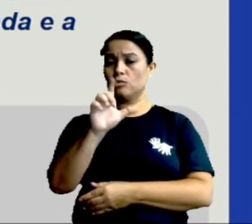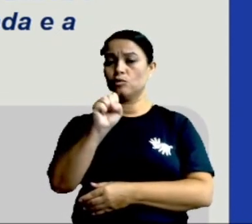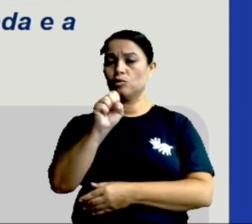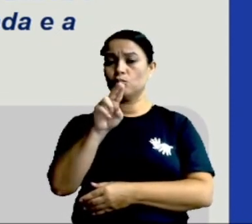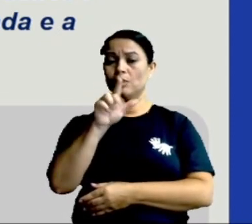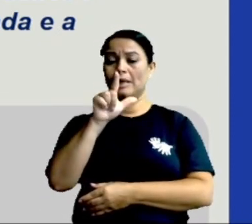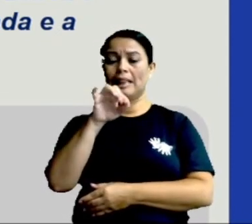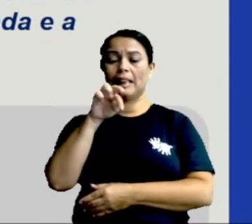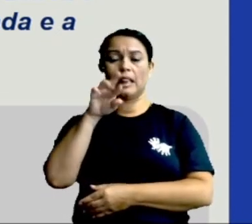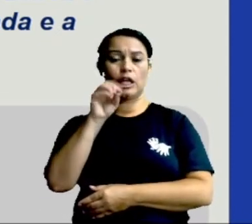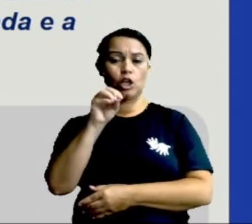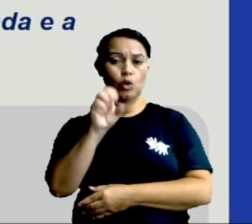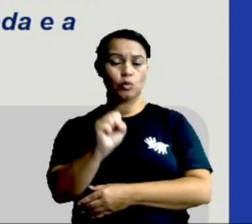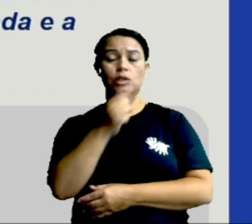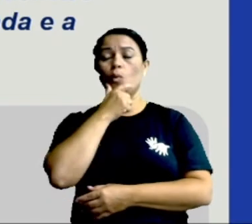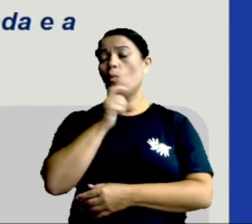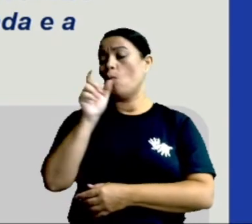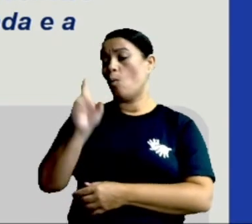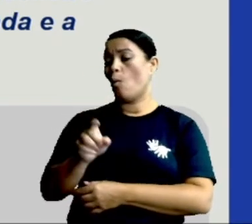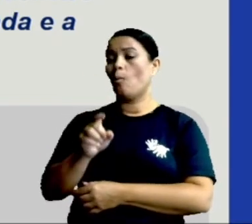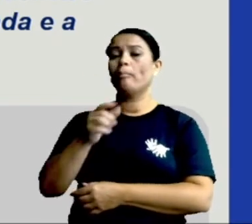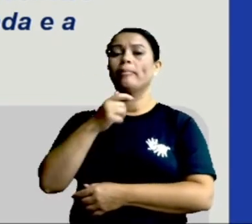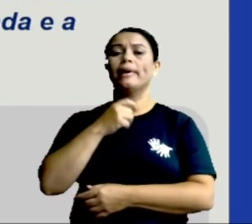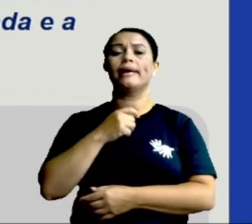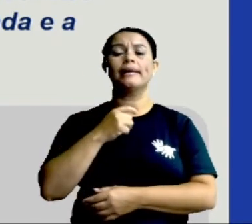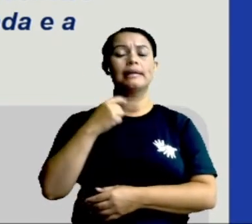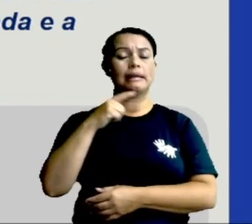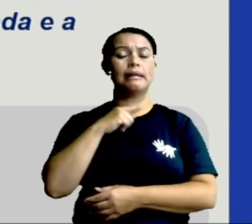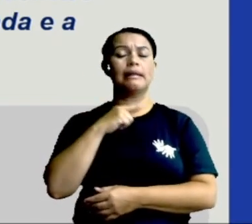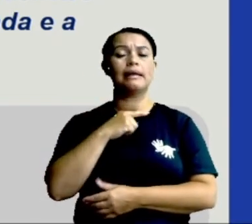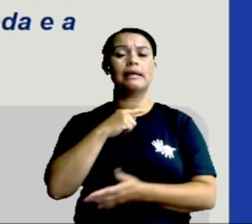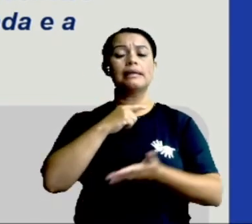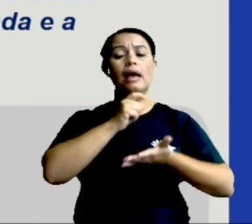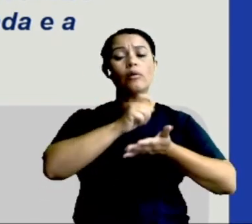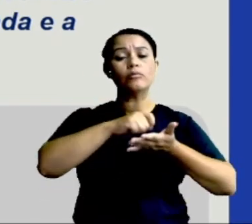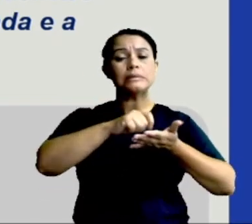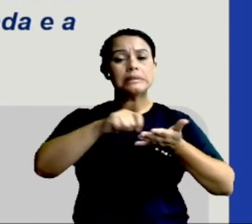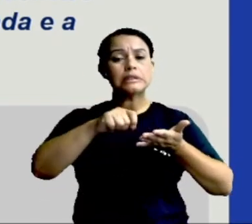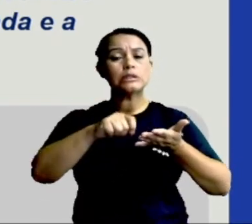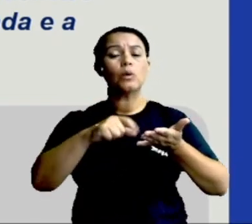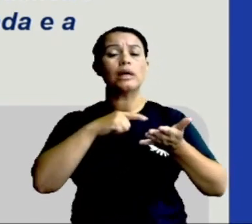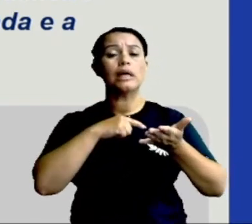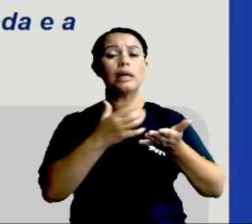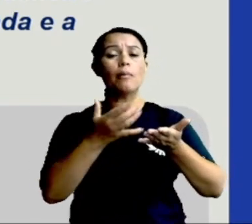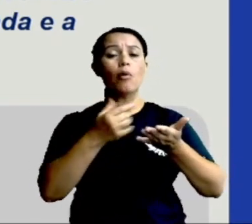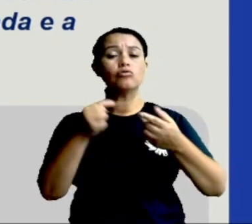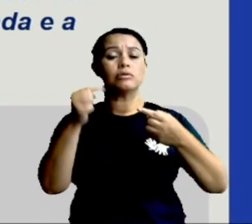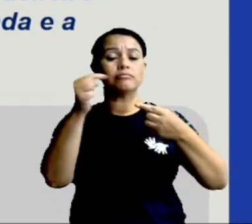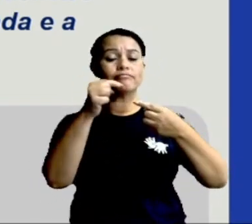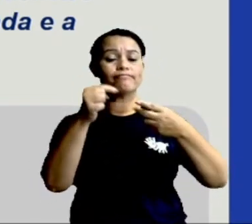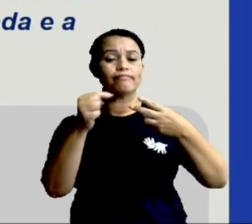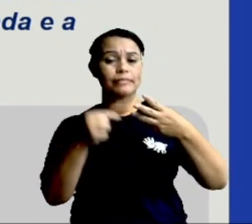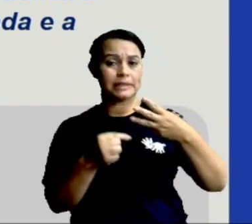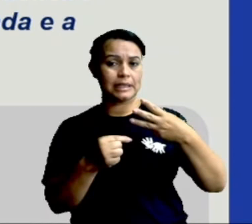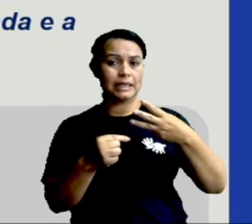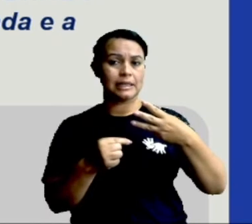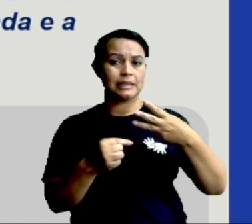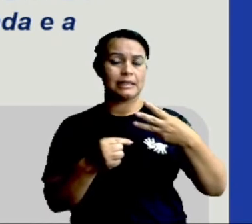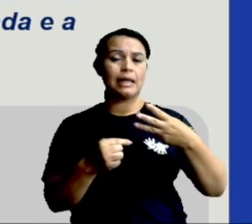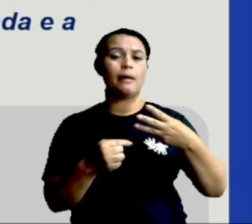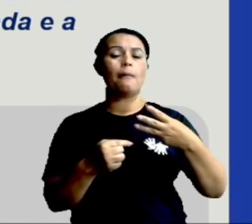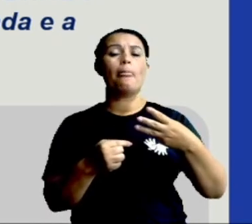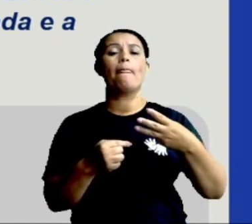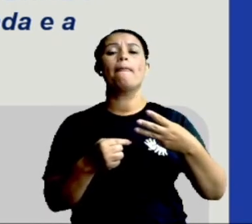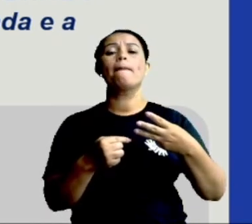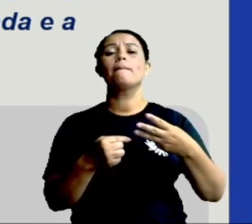aí o Darcy Ribeiro, né, como antropólogo, ele quis mostrar as três matrizes étnicas,